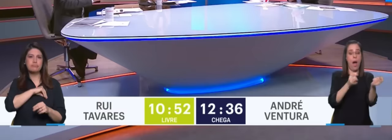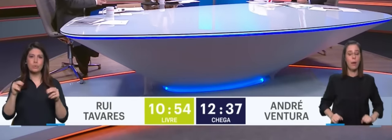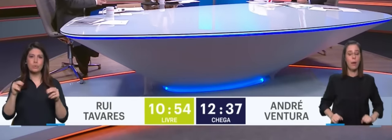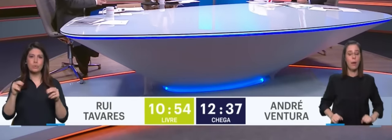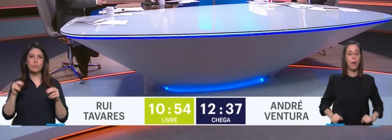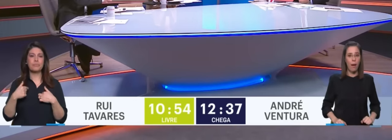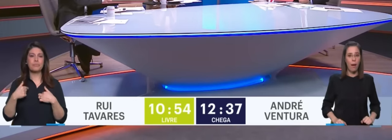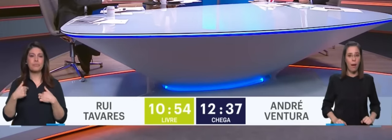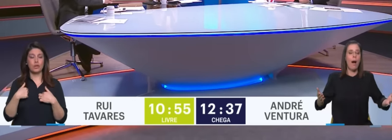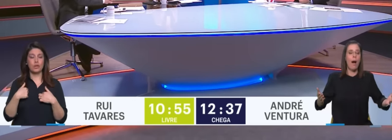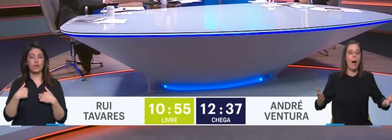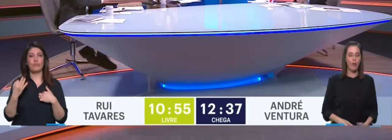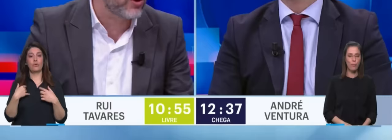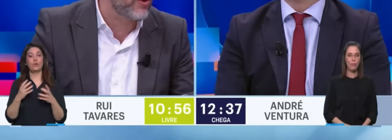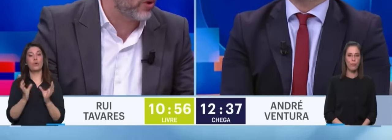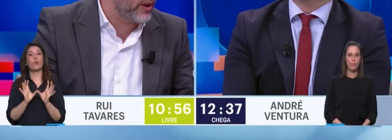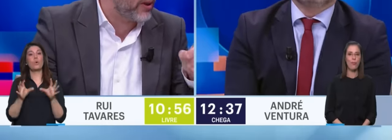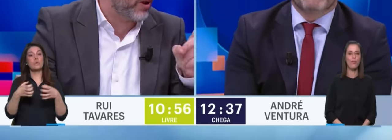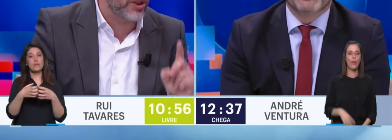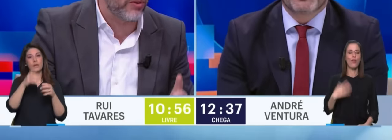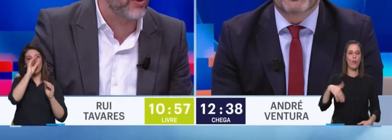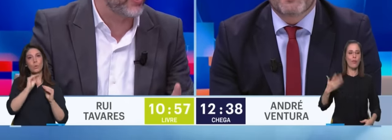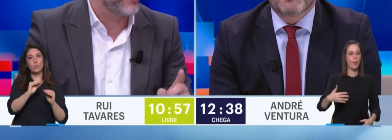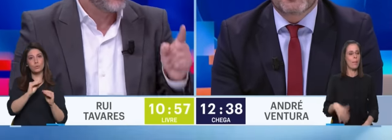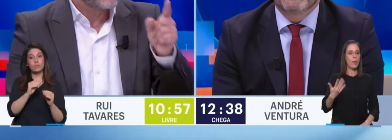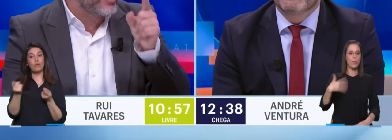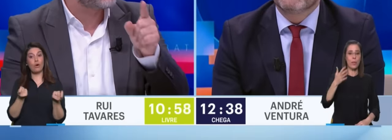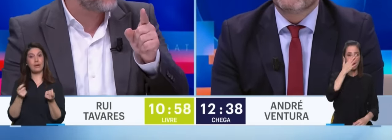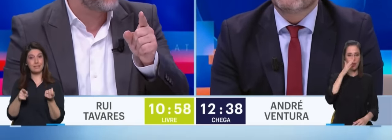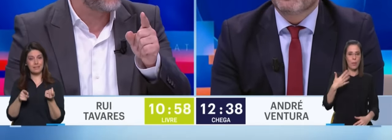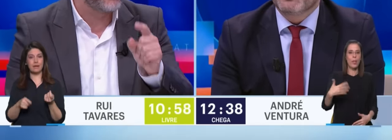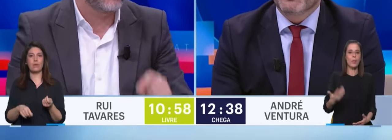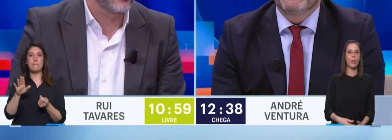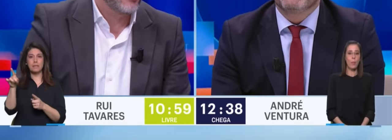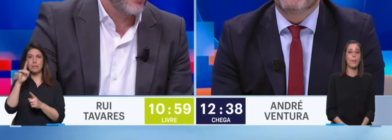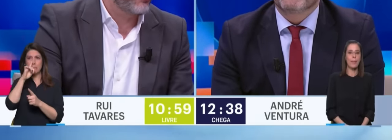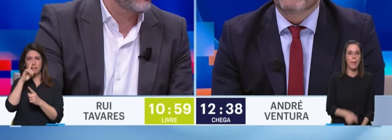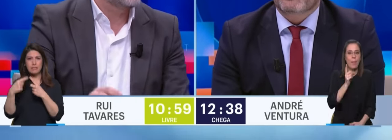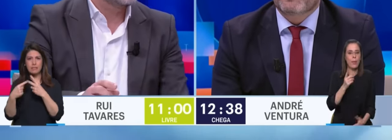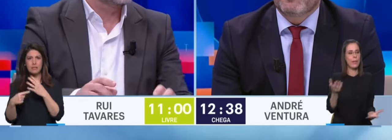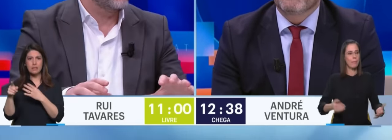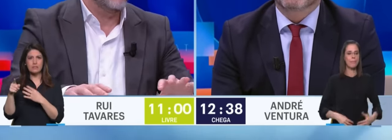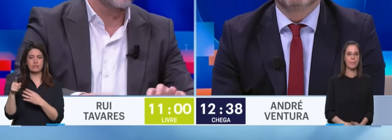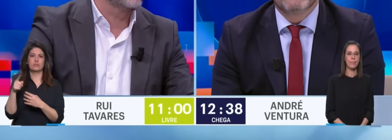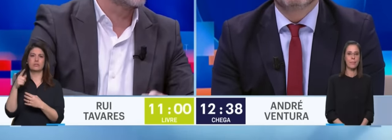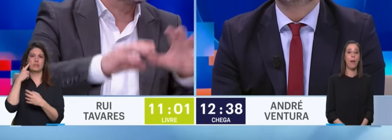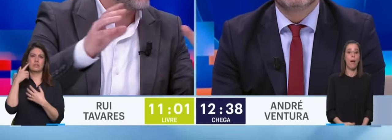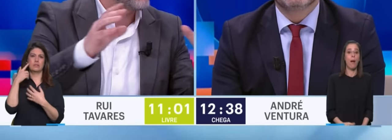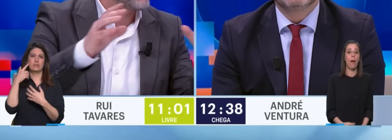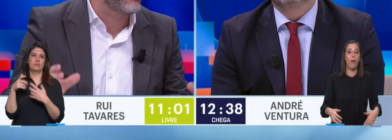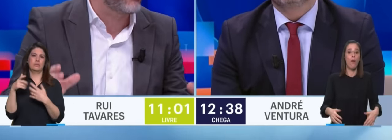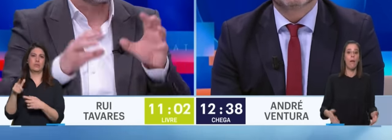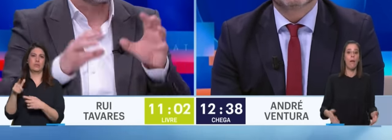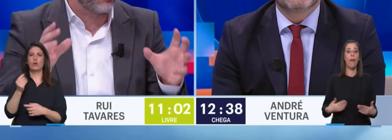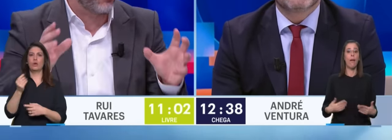fui parte de um conselho consultivo dessa organização Mas devo dizer que este tipo de mentira é o tipo de mentiras do da ideia do judeu